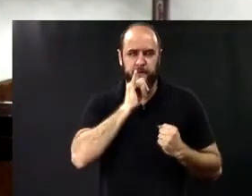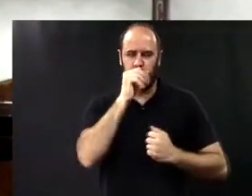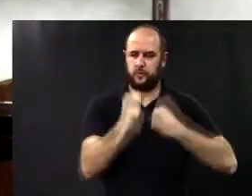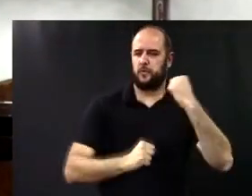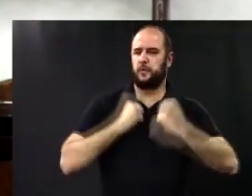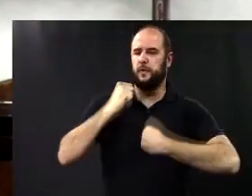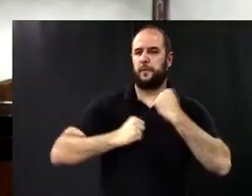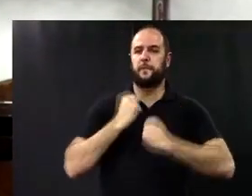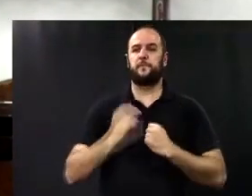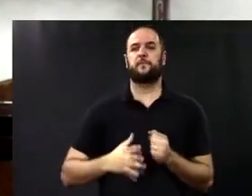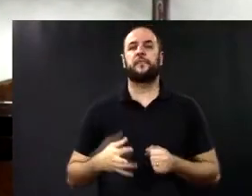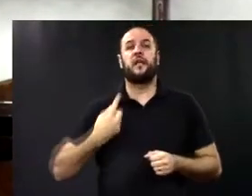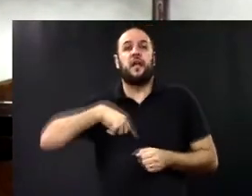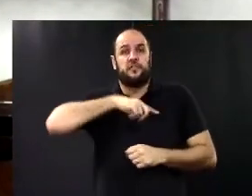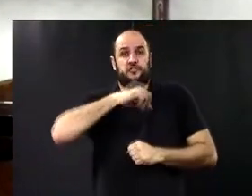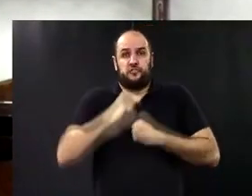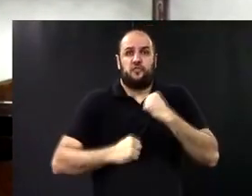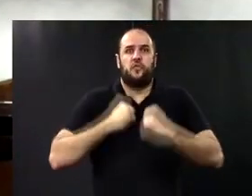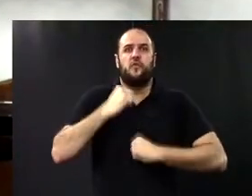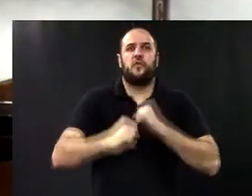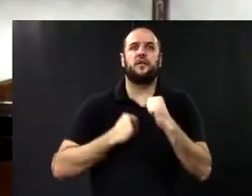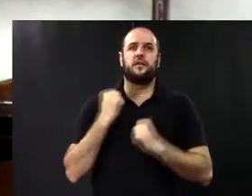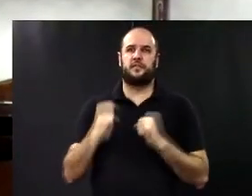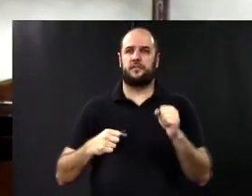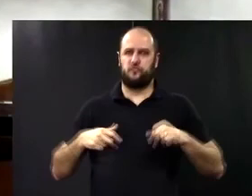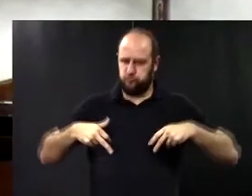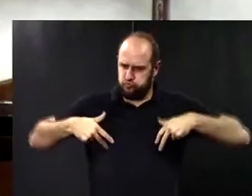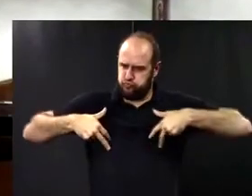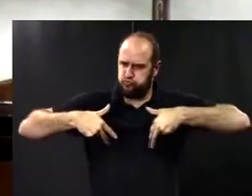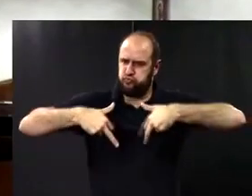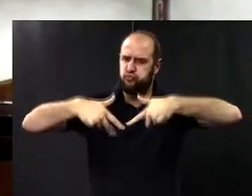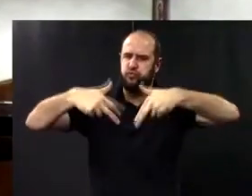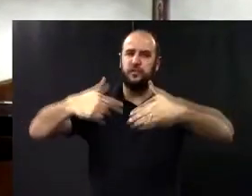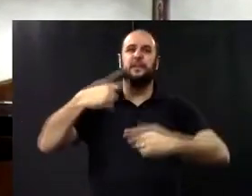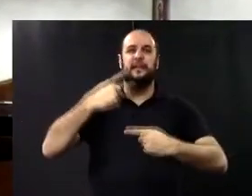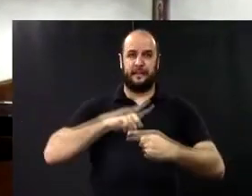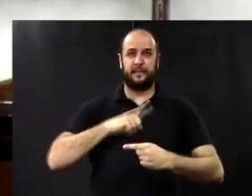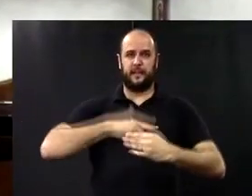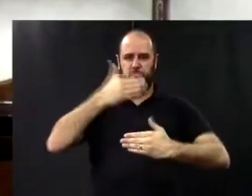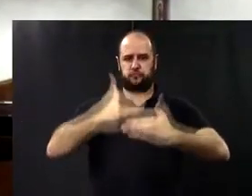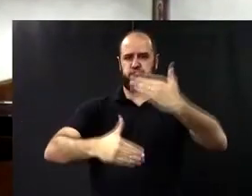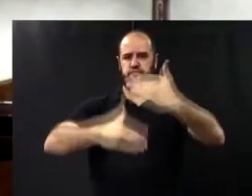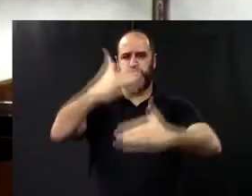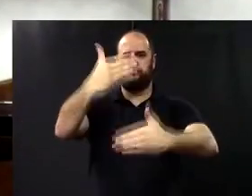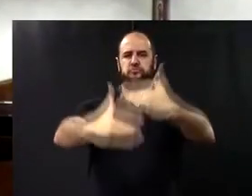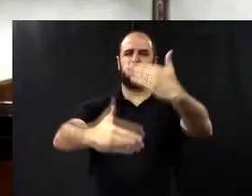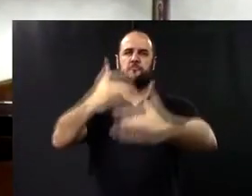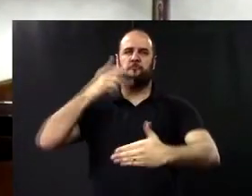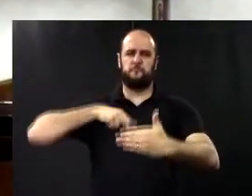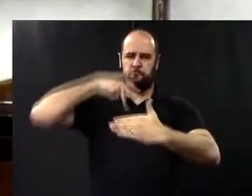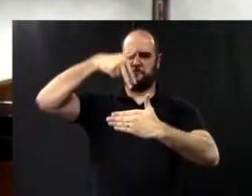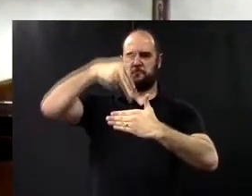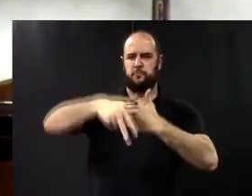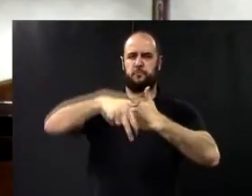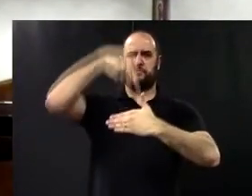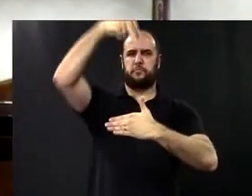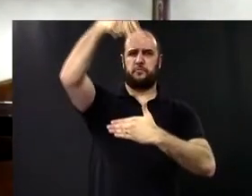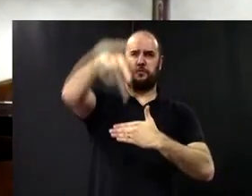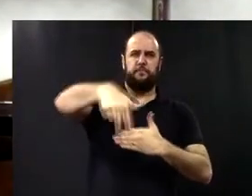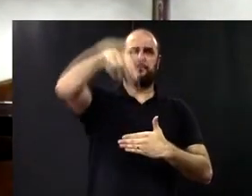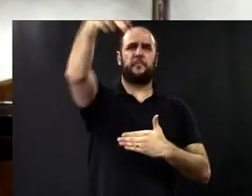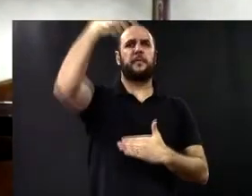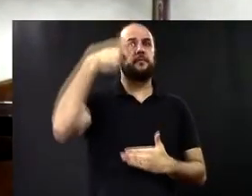a maratona que nós corremos é uma maratona cheia de obstáculos, como nós vimos. E muitas das vezes,